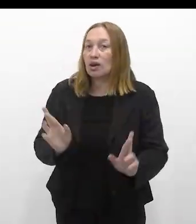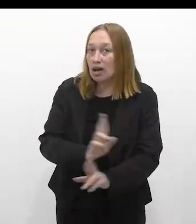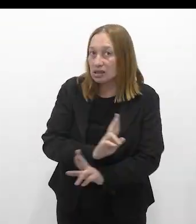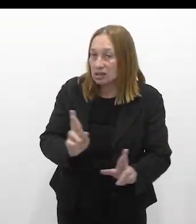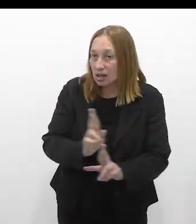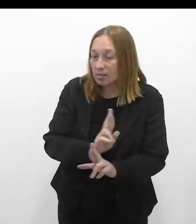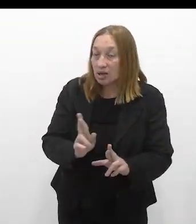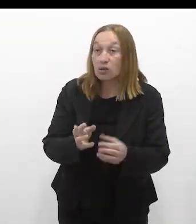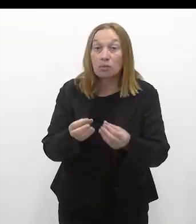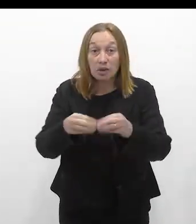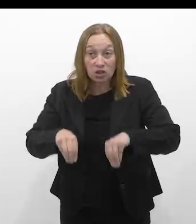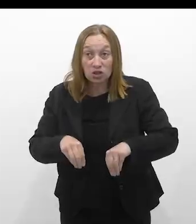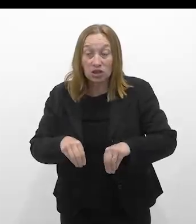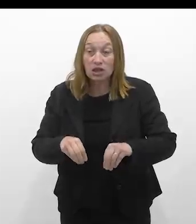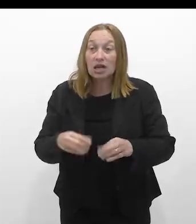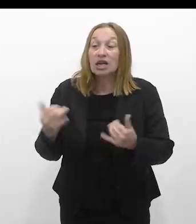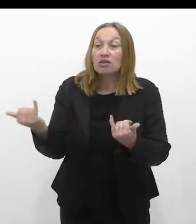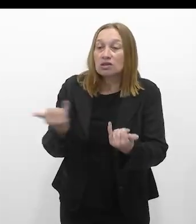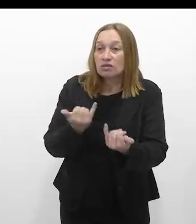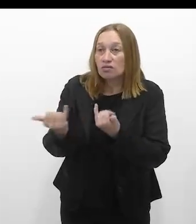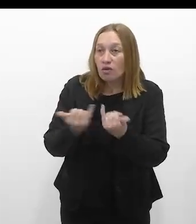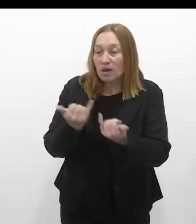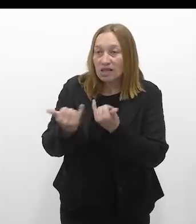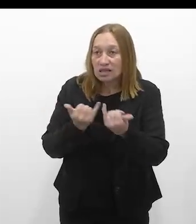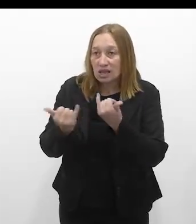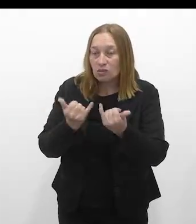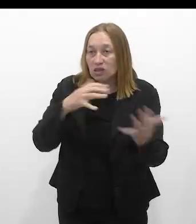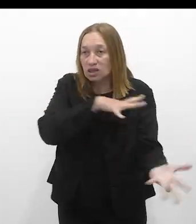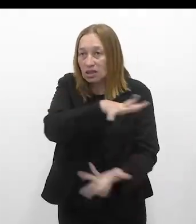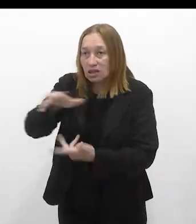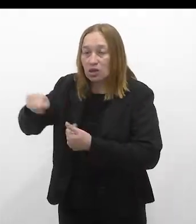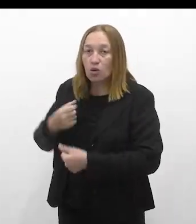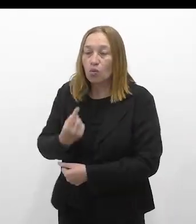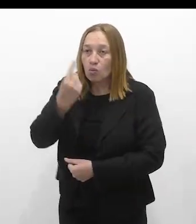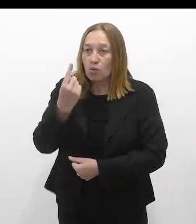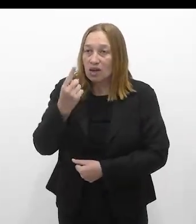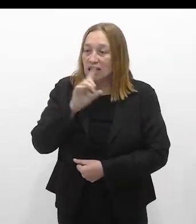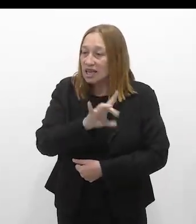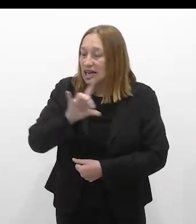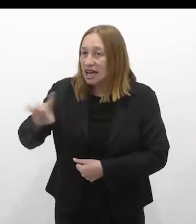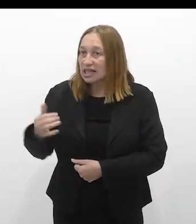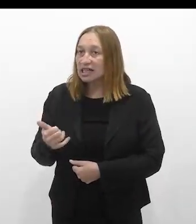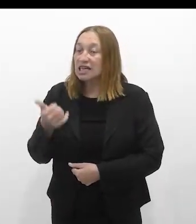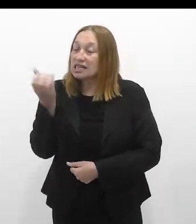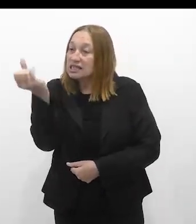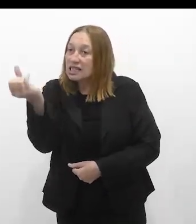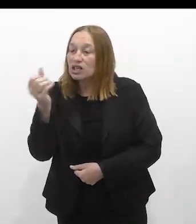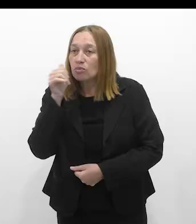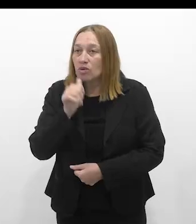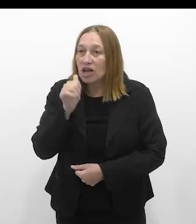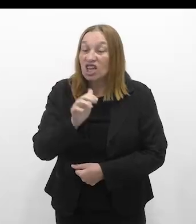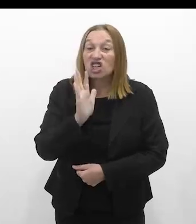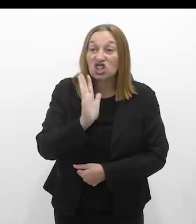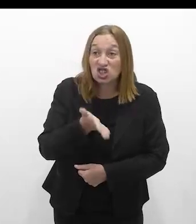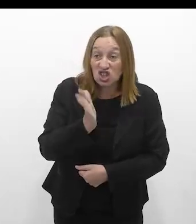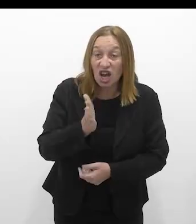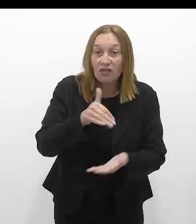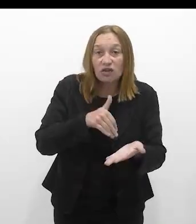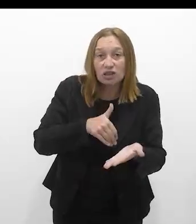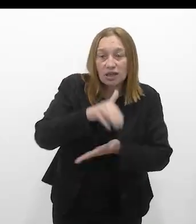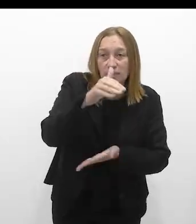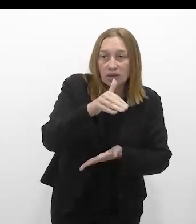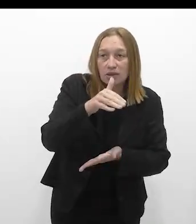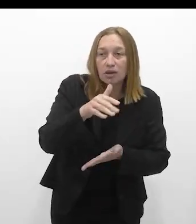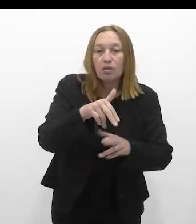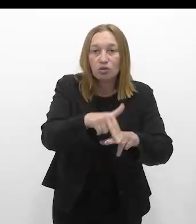relacionamentos. Segundo dados internacionais, 1 em cada 6 mulheres com endometriose já foi demitida